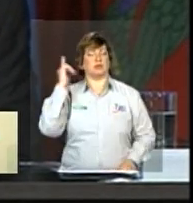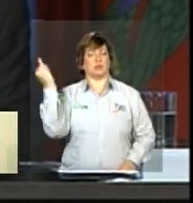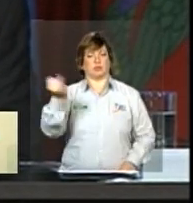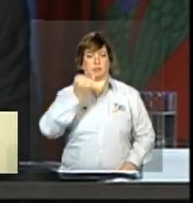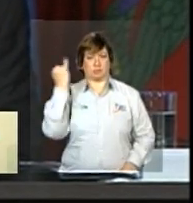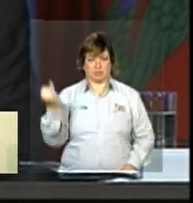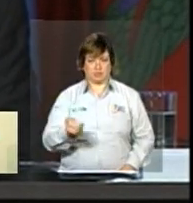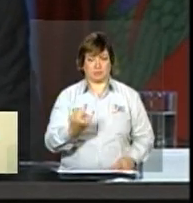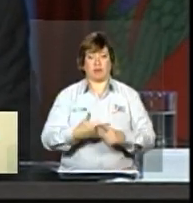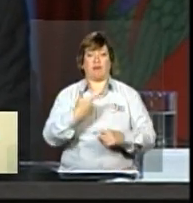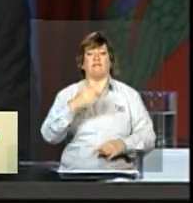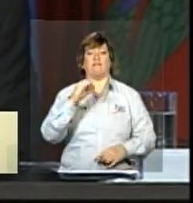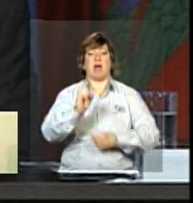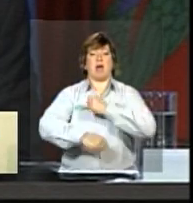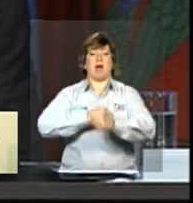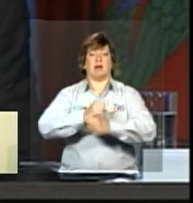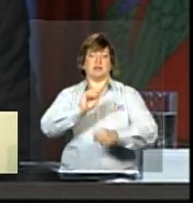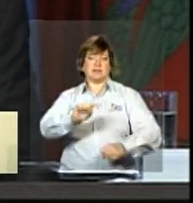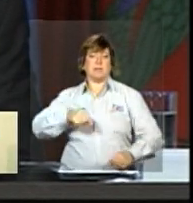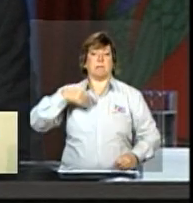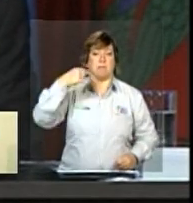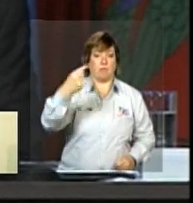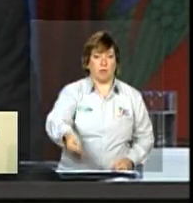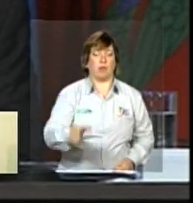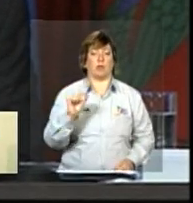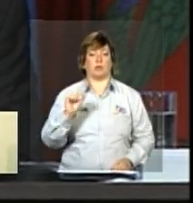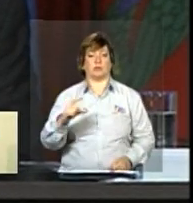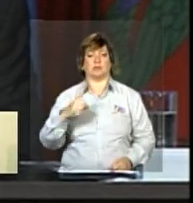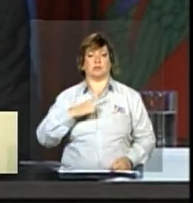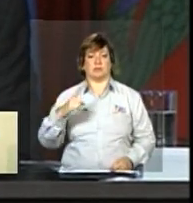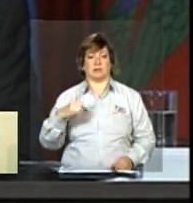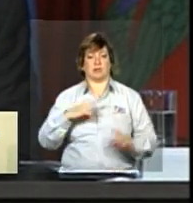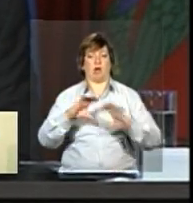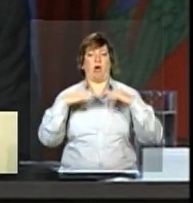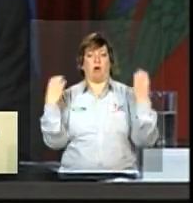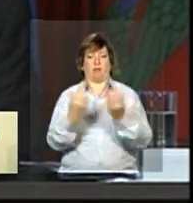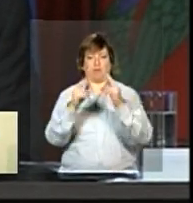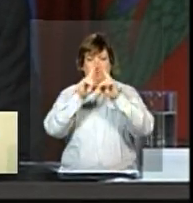depois da Conferência das Nações Unidas sobre Meio Ambiente e Desenvolvimento,